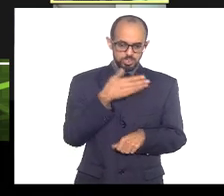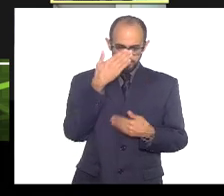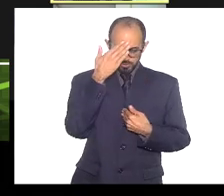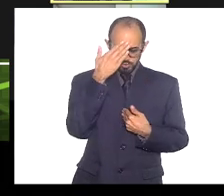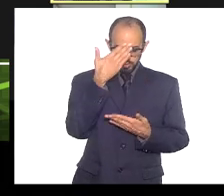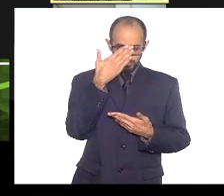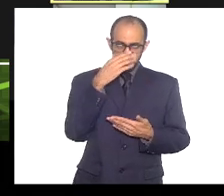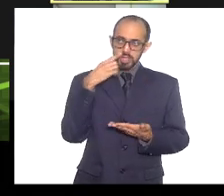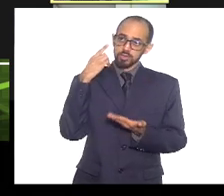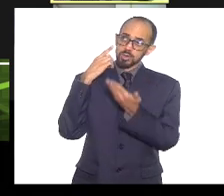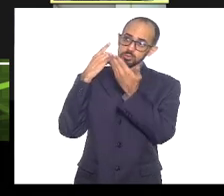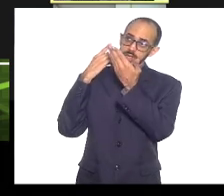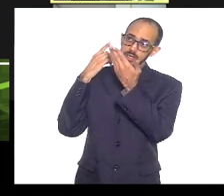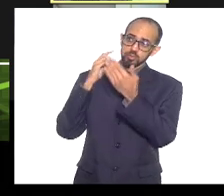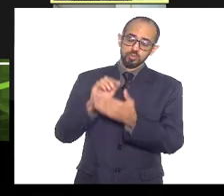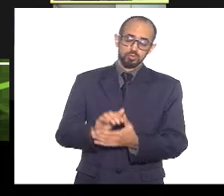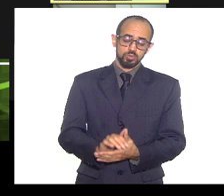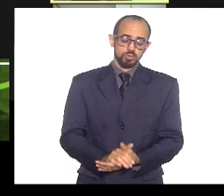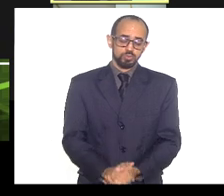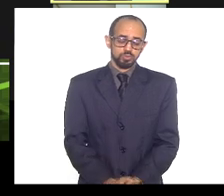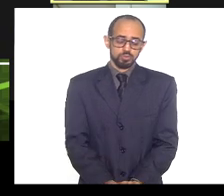obrigado, deputado.